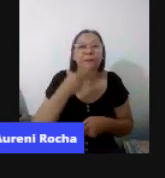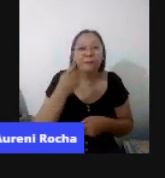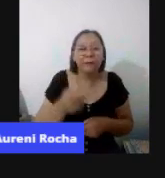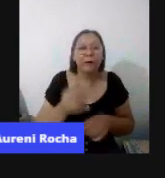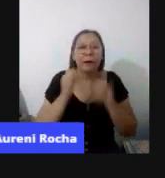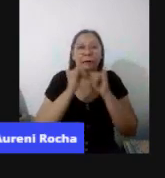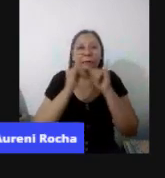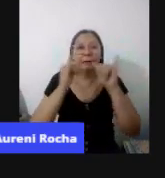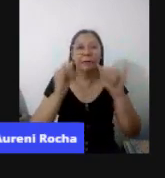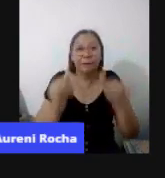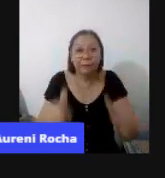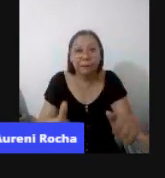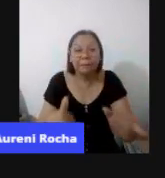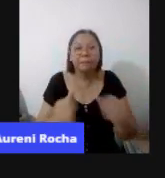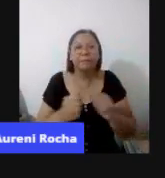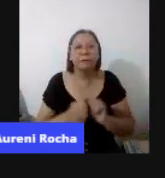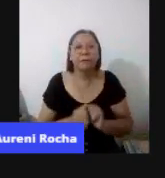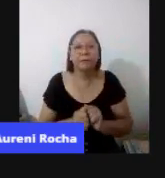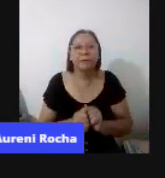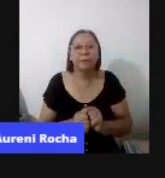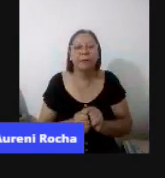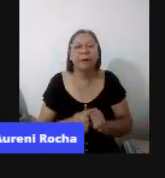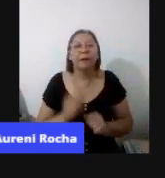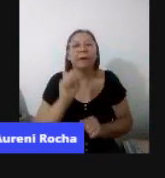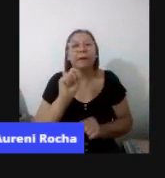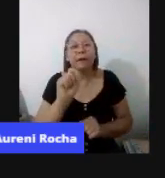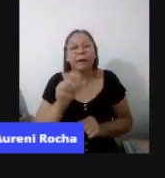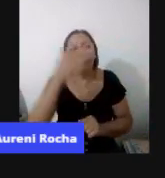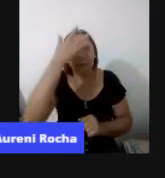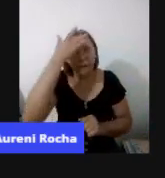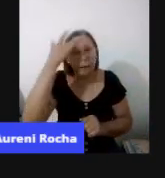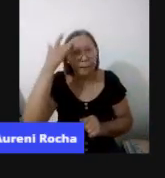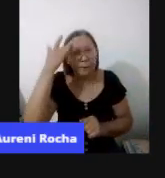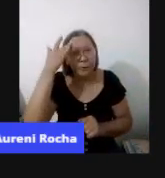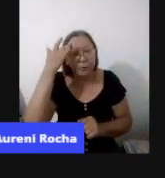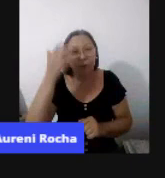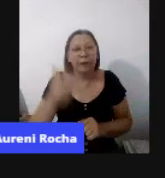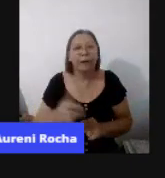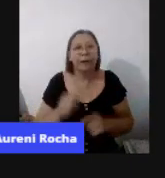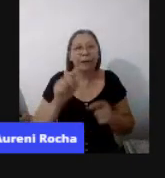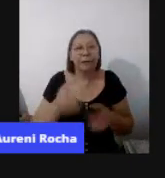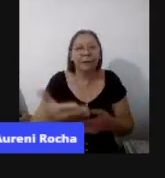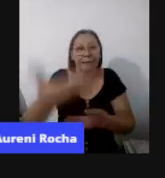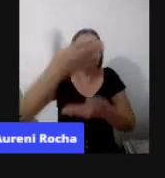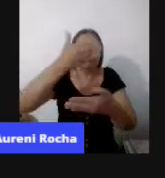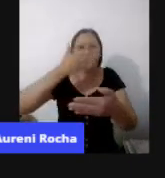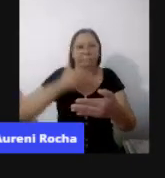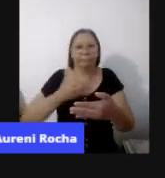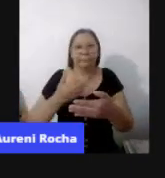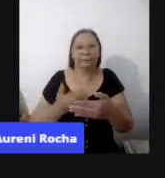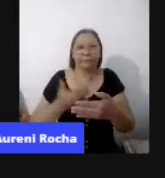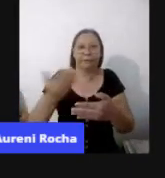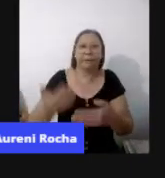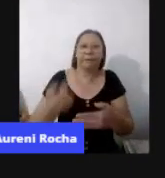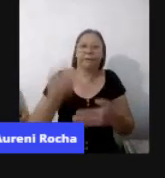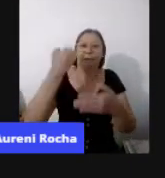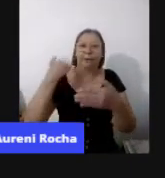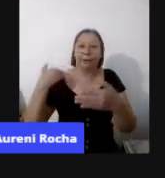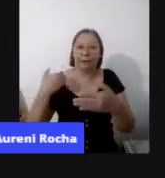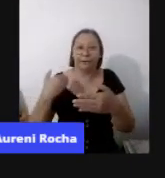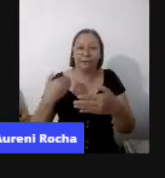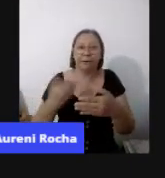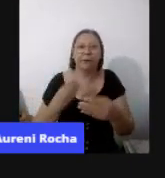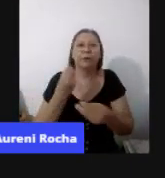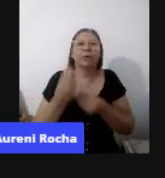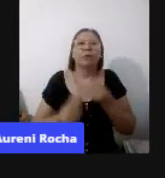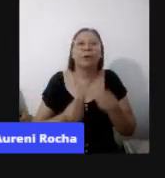está atrás do vídeo, atrás do celular, atrás do computador, né? Então, a depender,